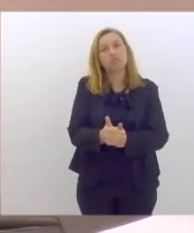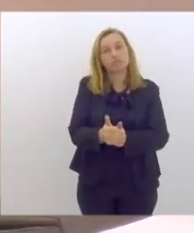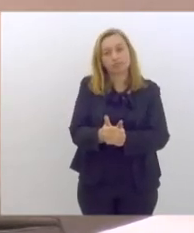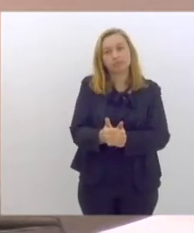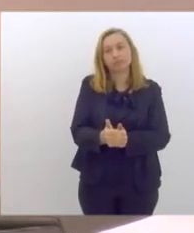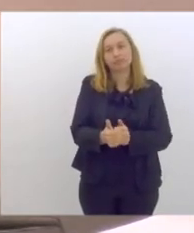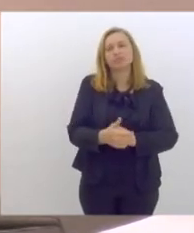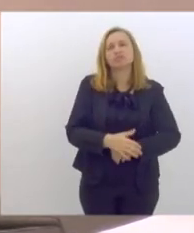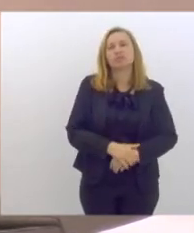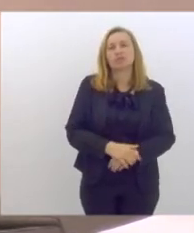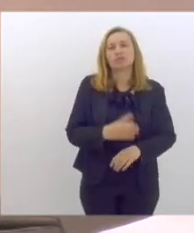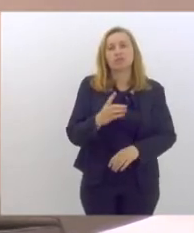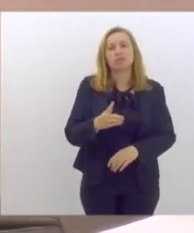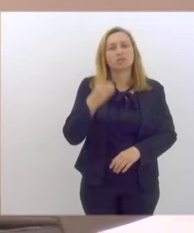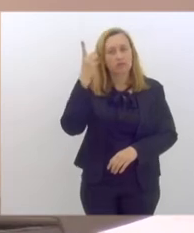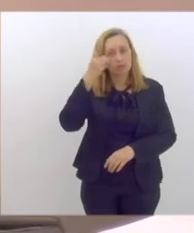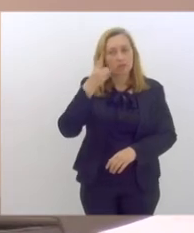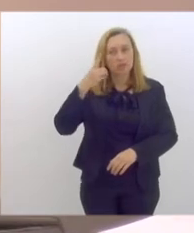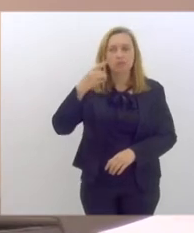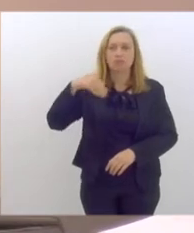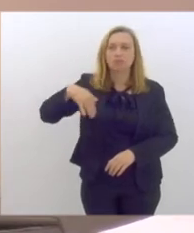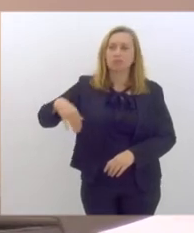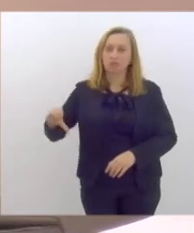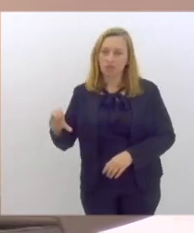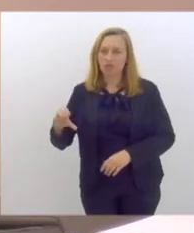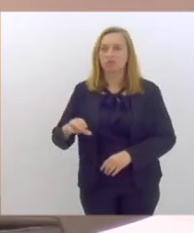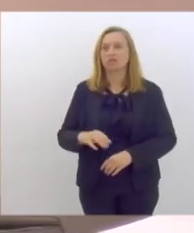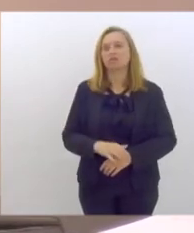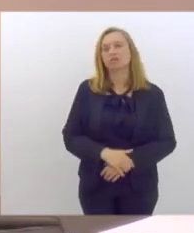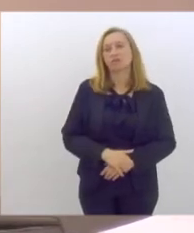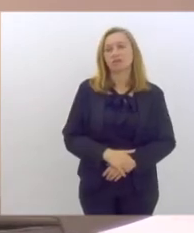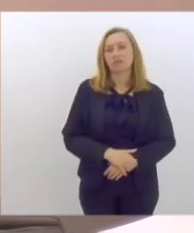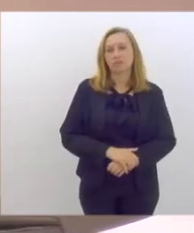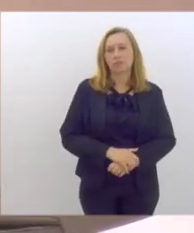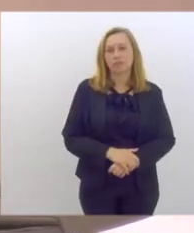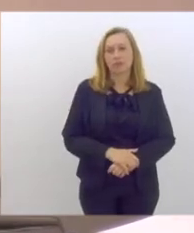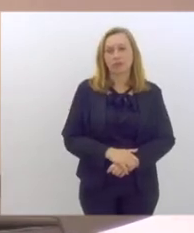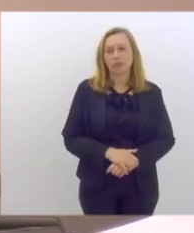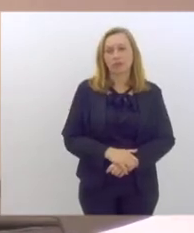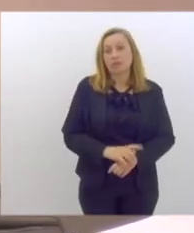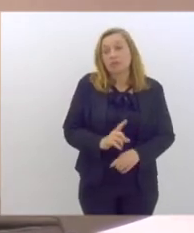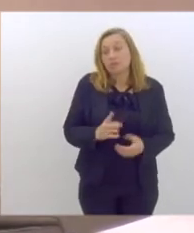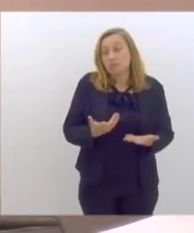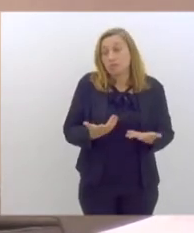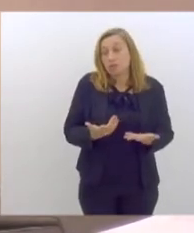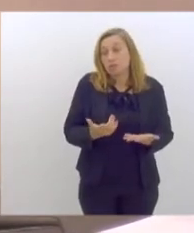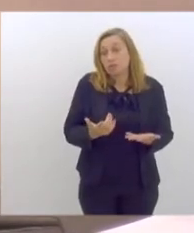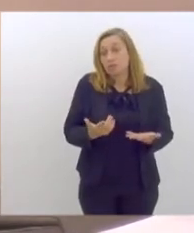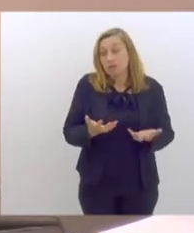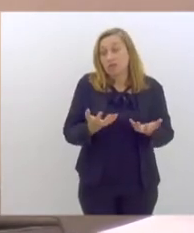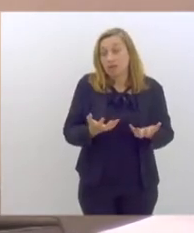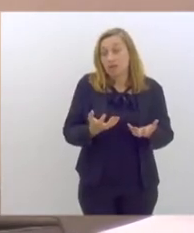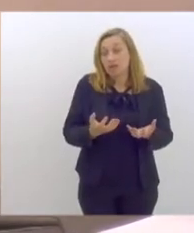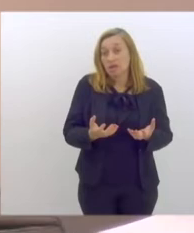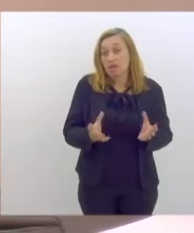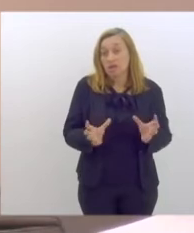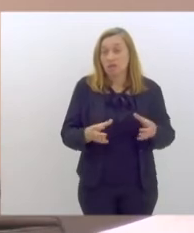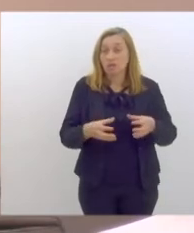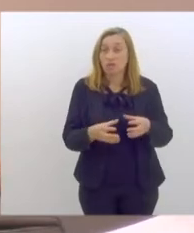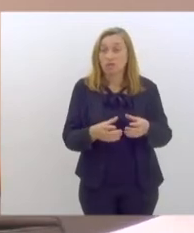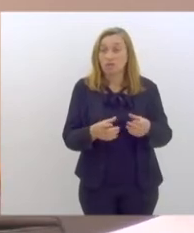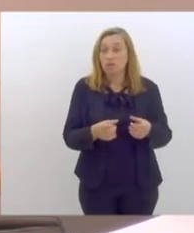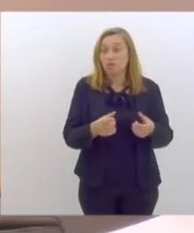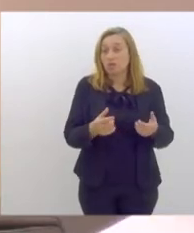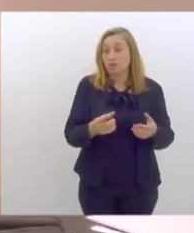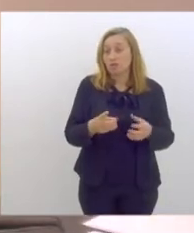especificamente o parecer do deputado Carlos minc senão a gente começa a querer ser um órgão de tabelamento